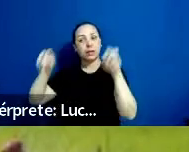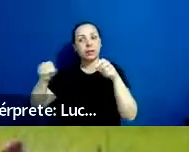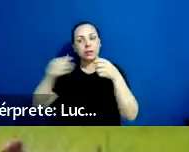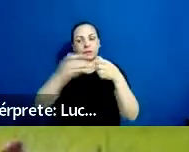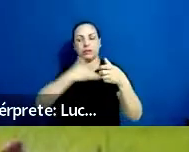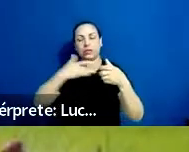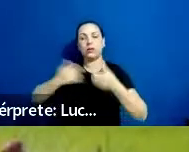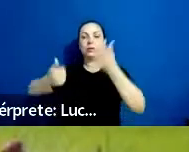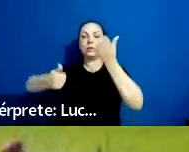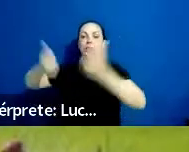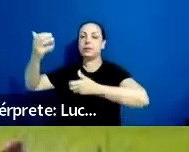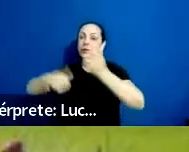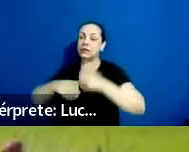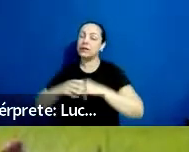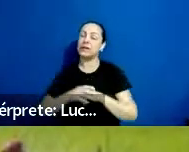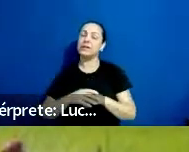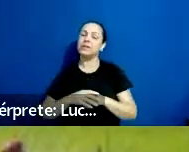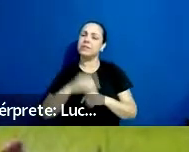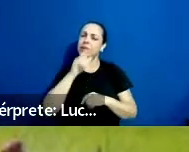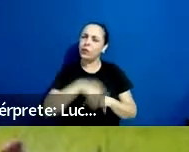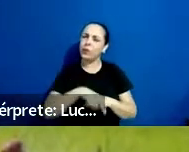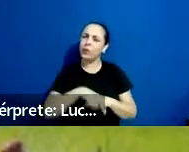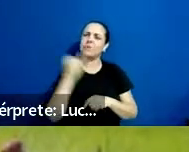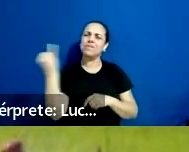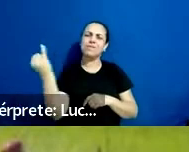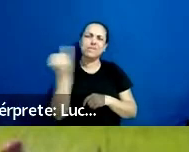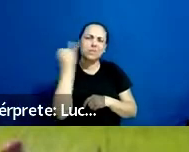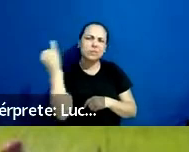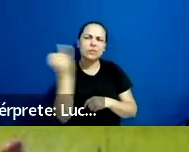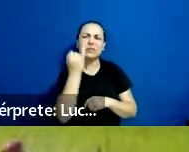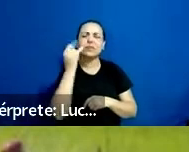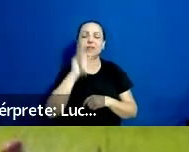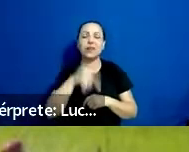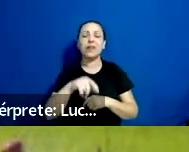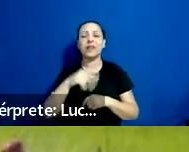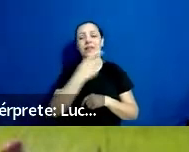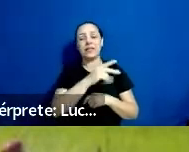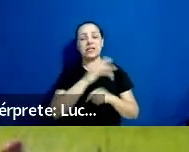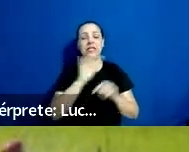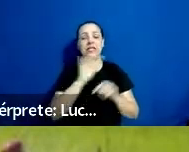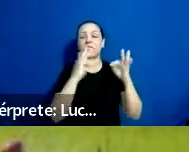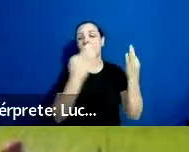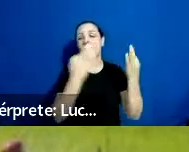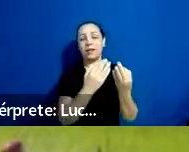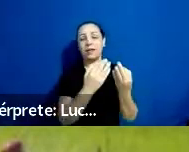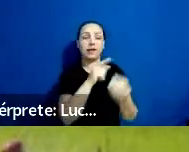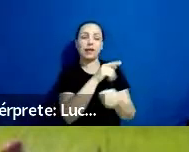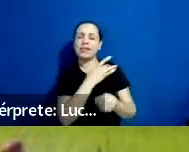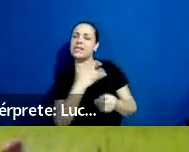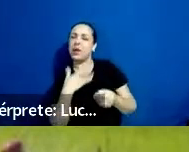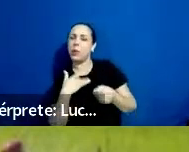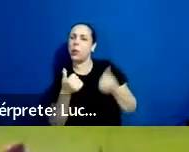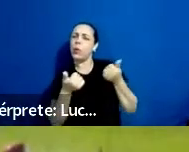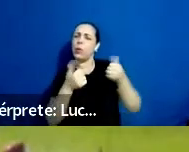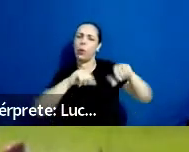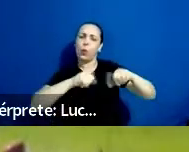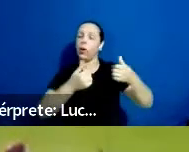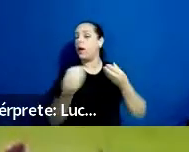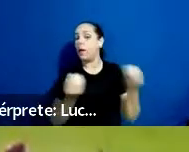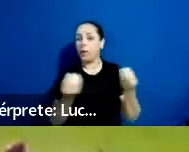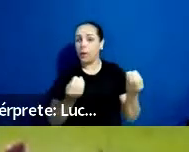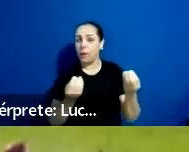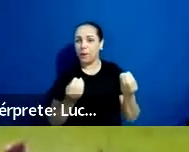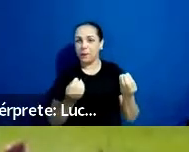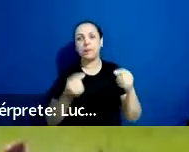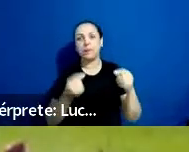sobre uma palestra de extrema importância, que é a saúde da família. Então, como foi falado já no vídeo, vamos falar